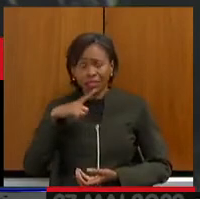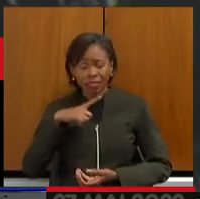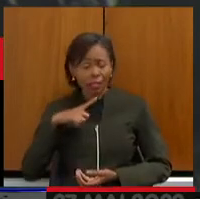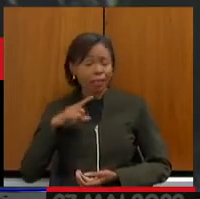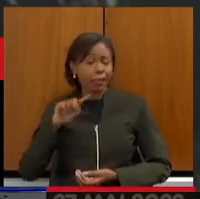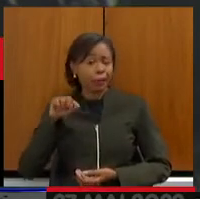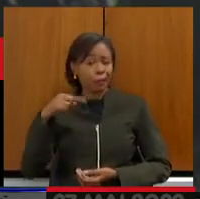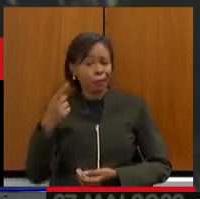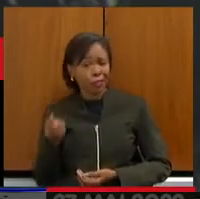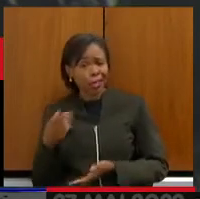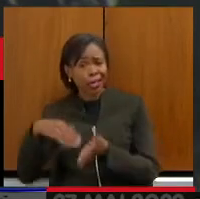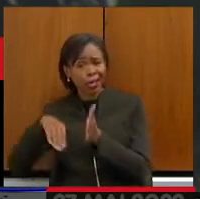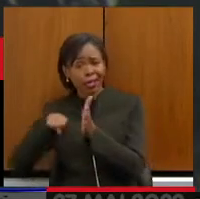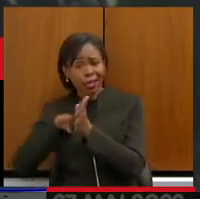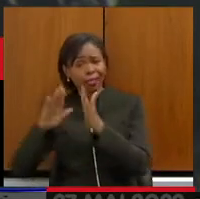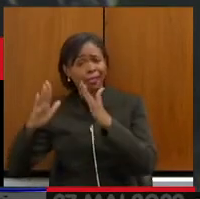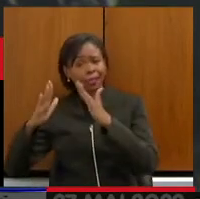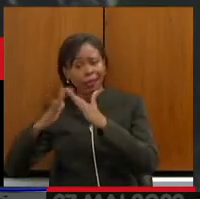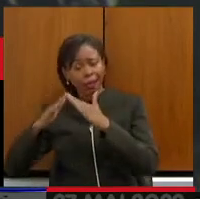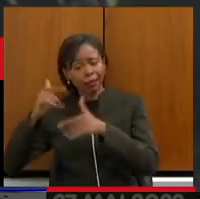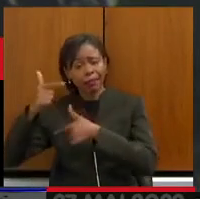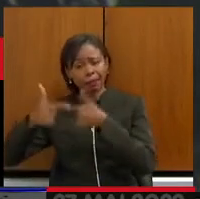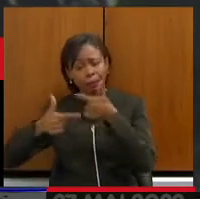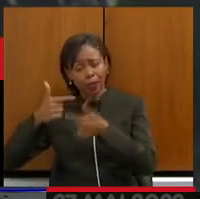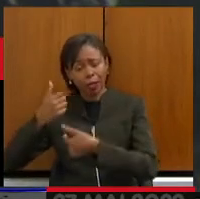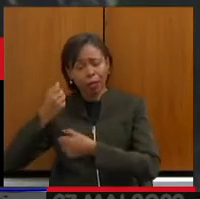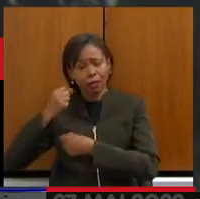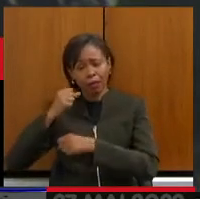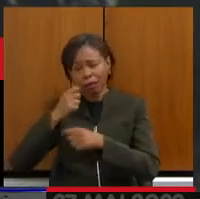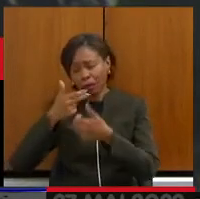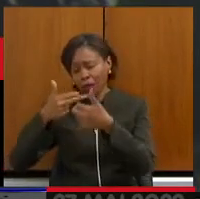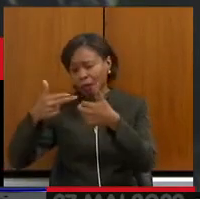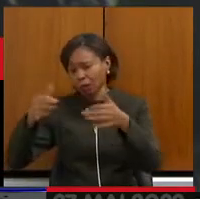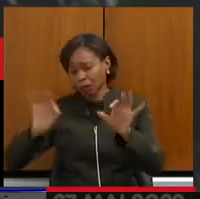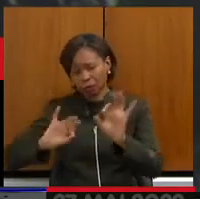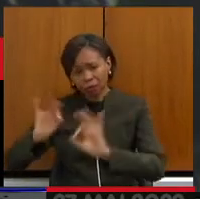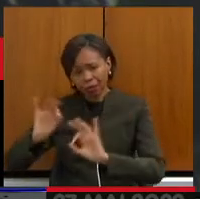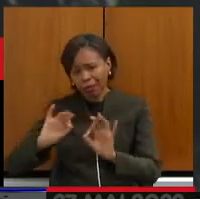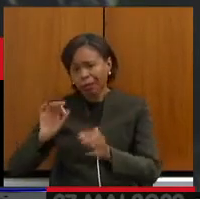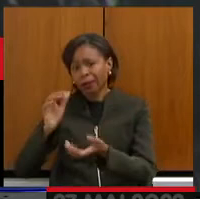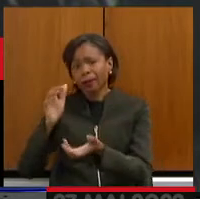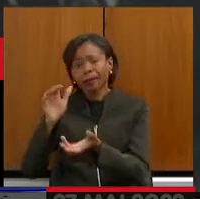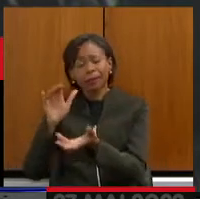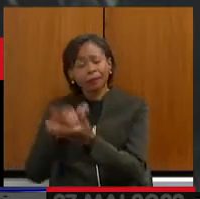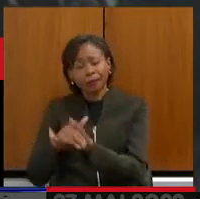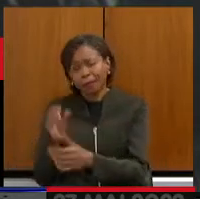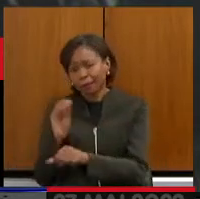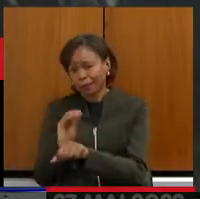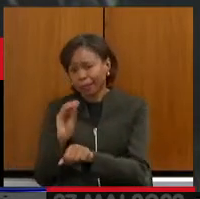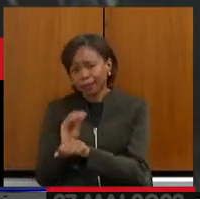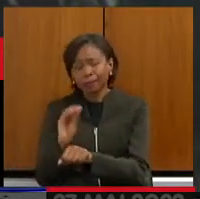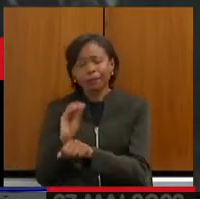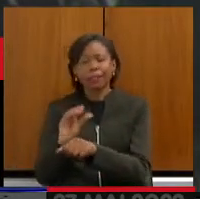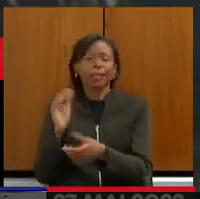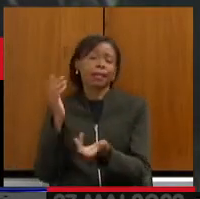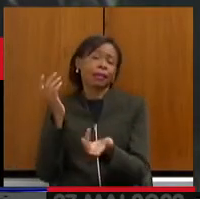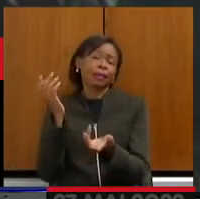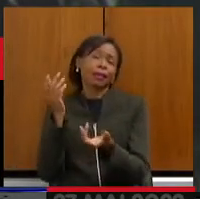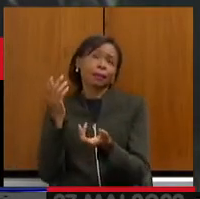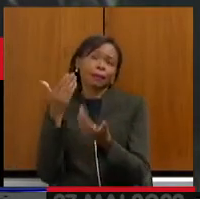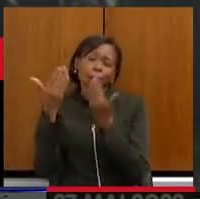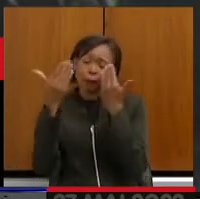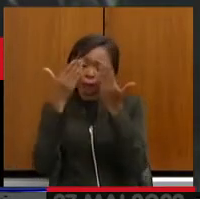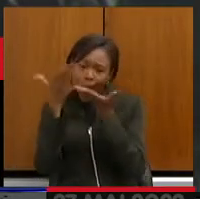jornada em casa para cumprir tem um filho que ele não colo o marido para vocês e psicóloga e uma ca se você